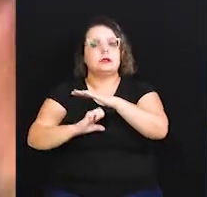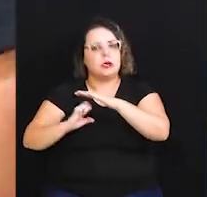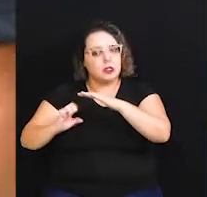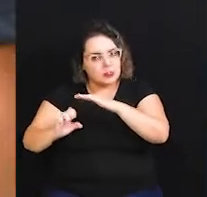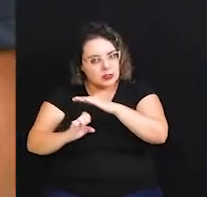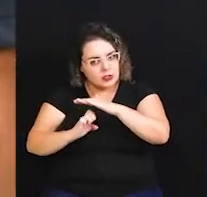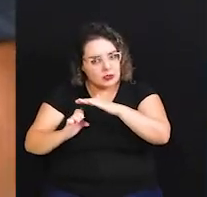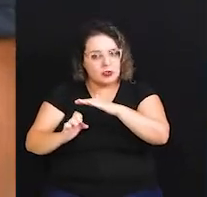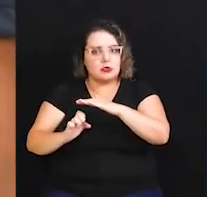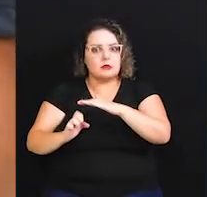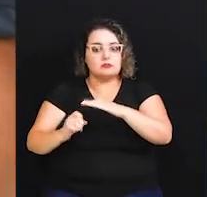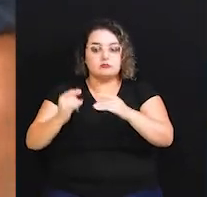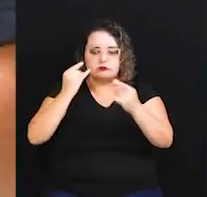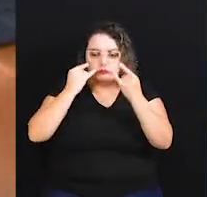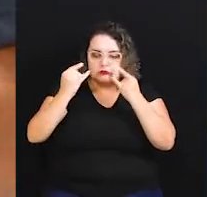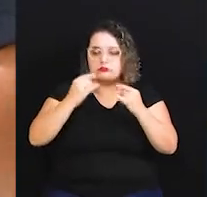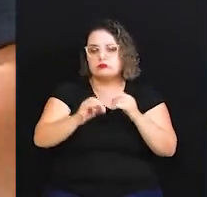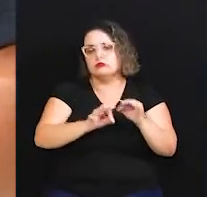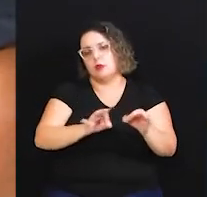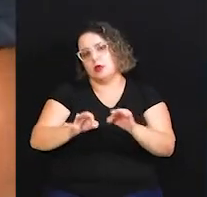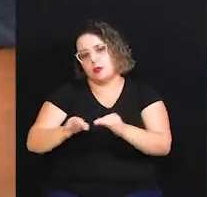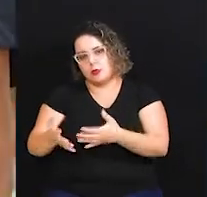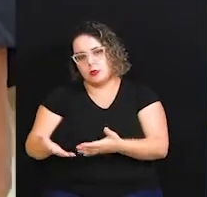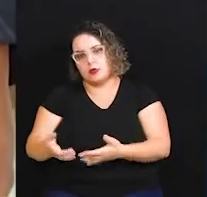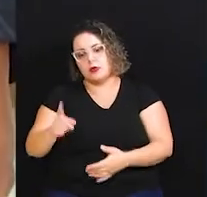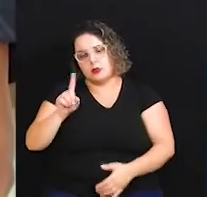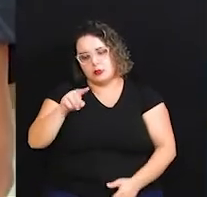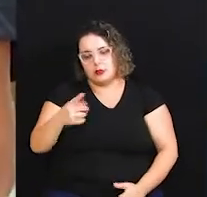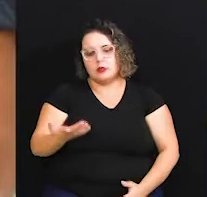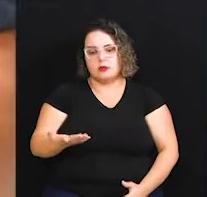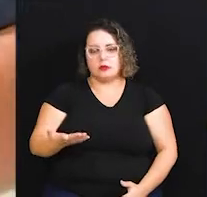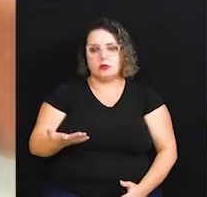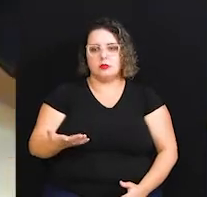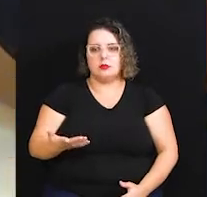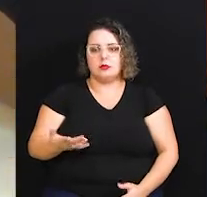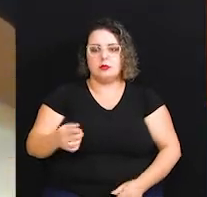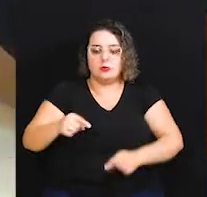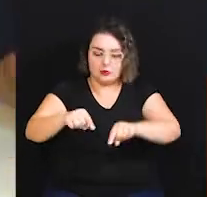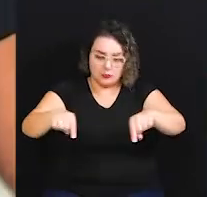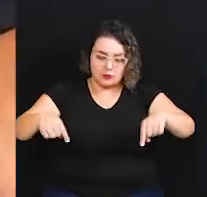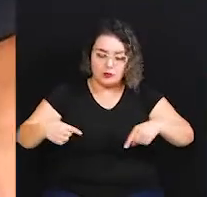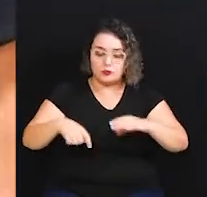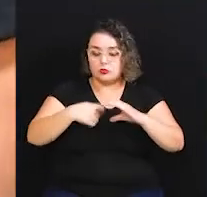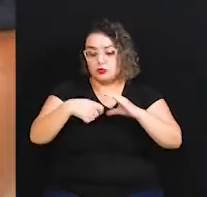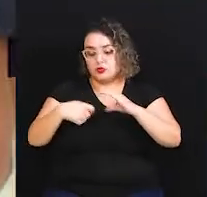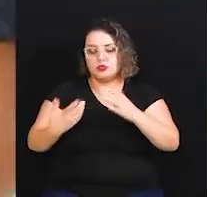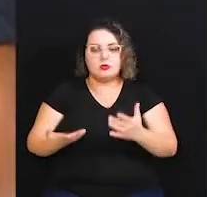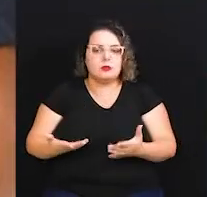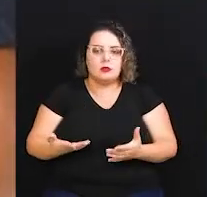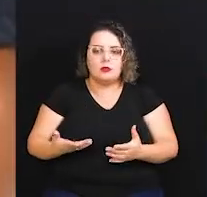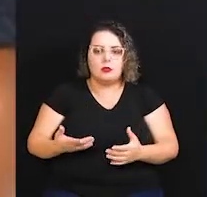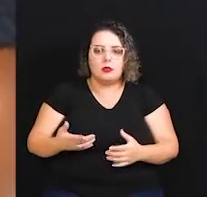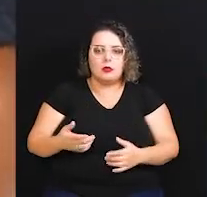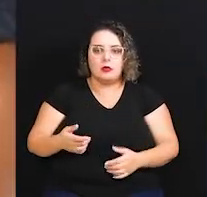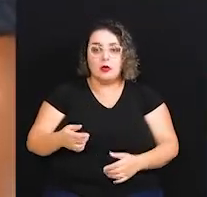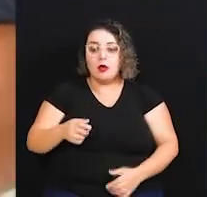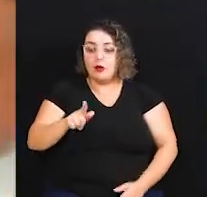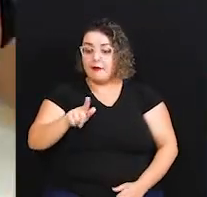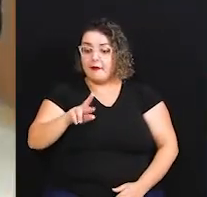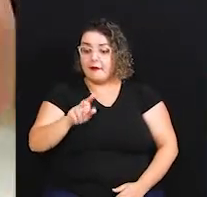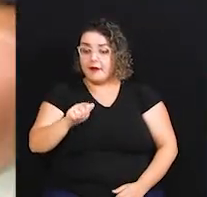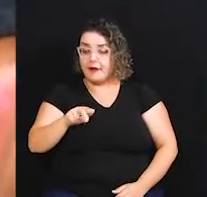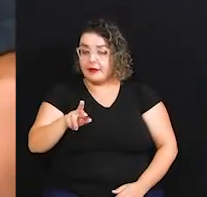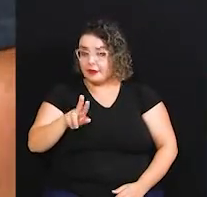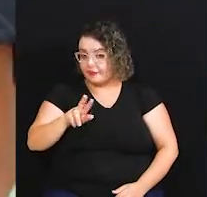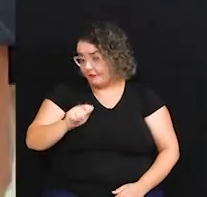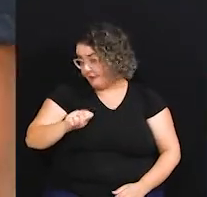essas empresas que se interessam em projetos como esse e possibilita a gente ter um estúdio de gravação, né?